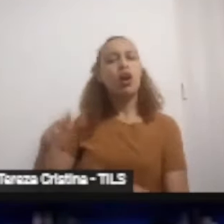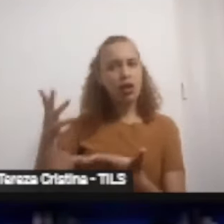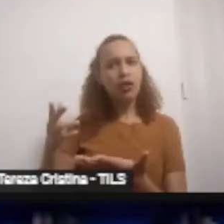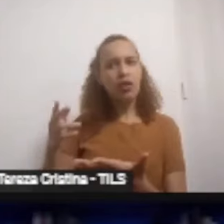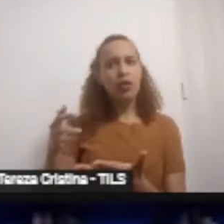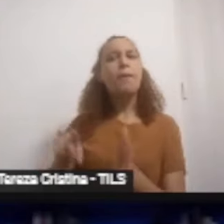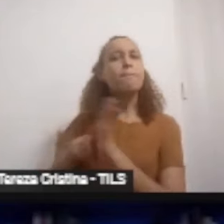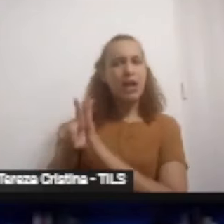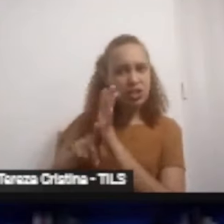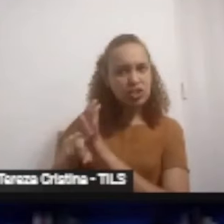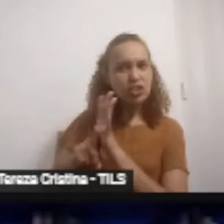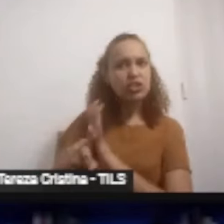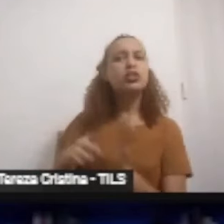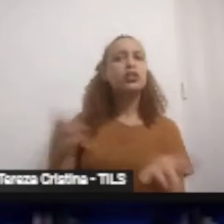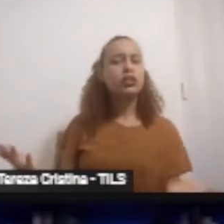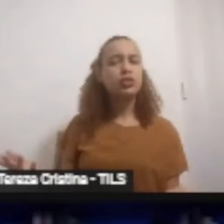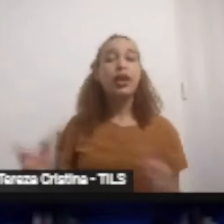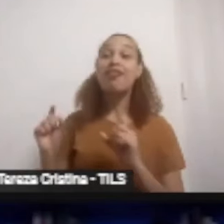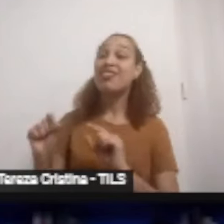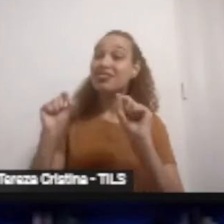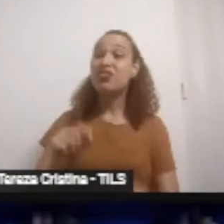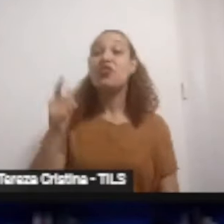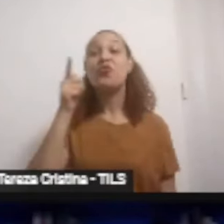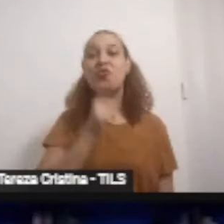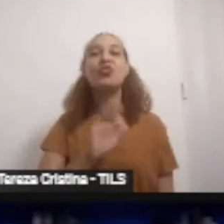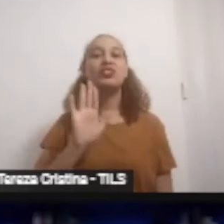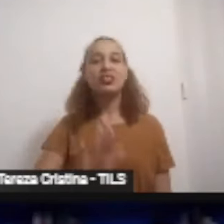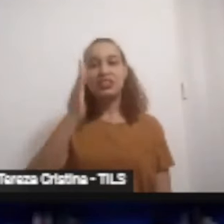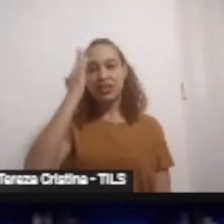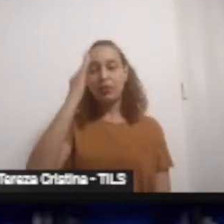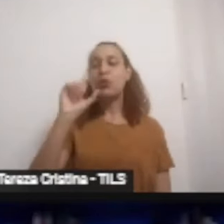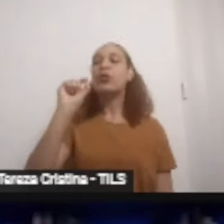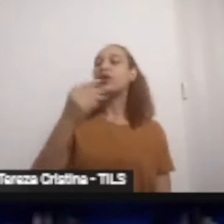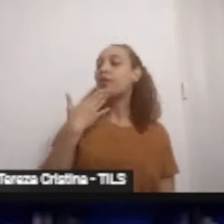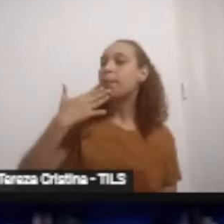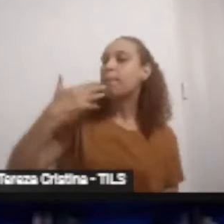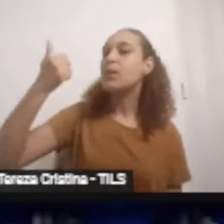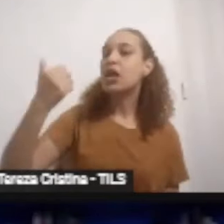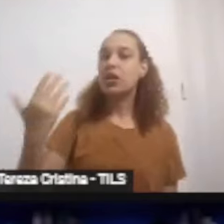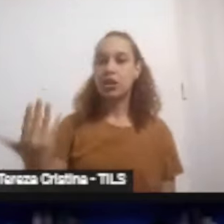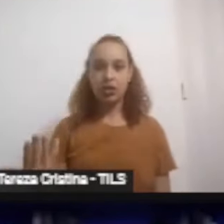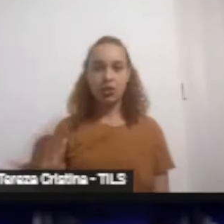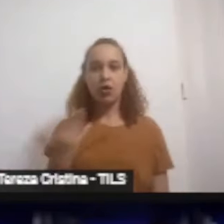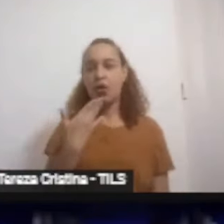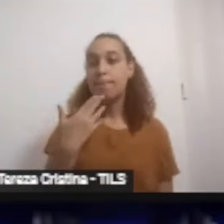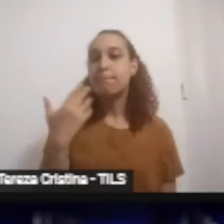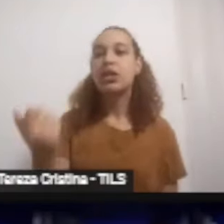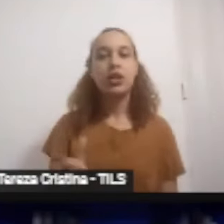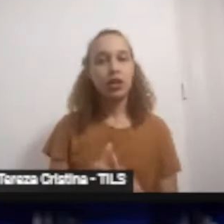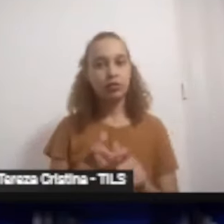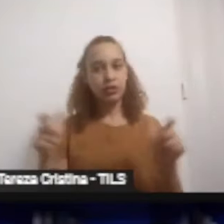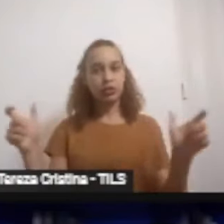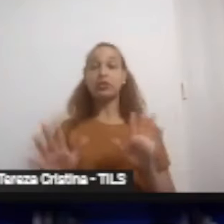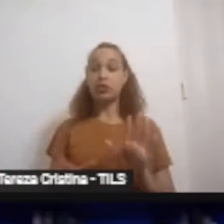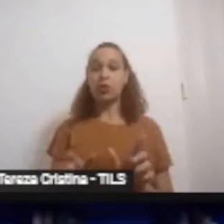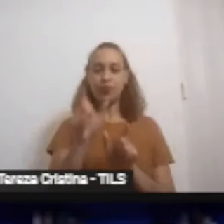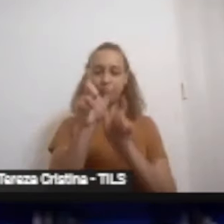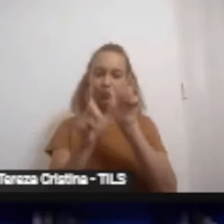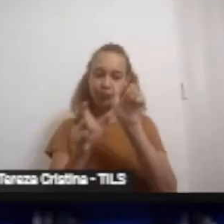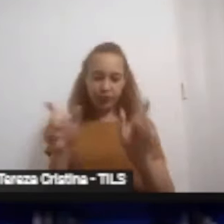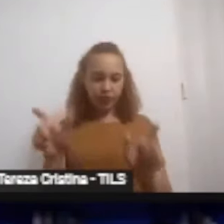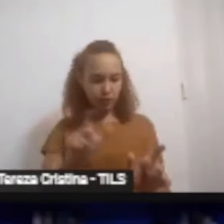pessoas. Só assim a gente consegue decidir o que é melhor para um grande número de pessoas, tá? Então, pessoas honestas que